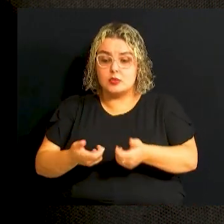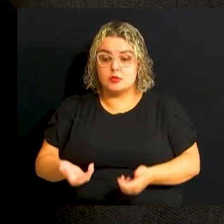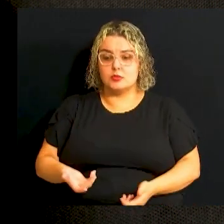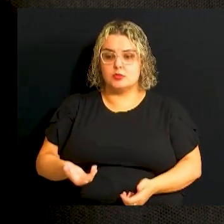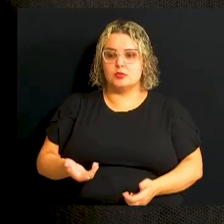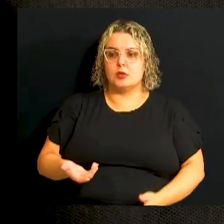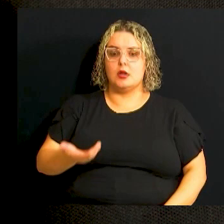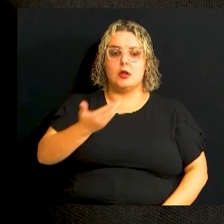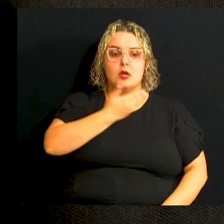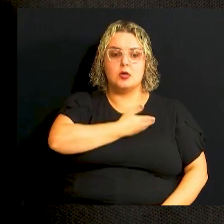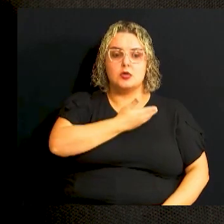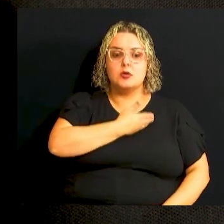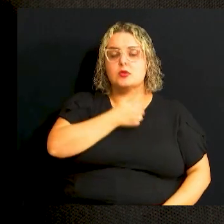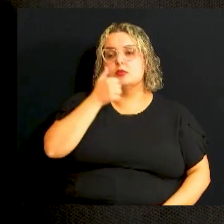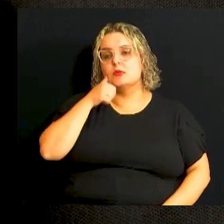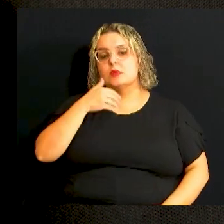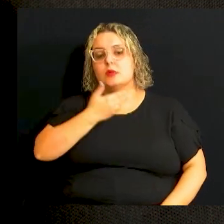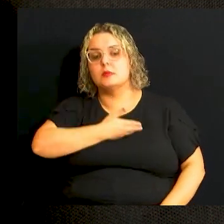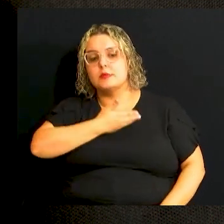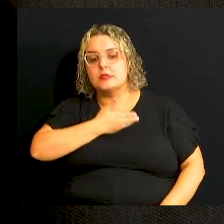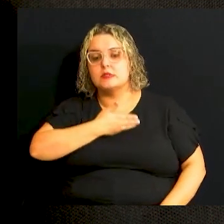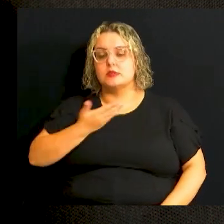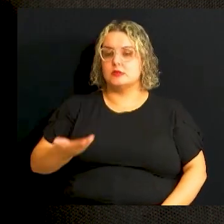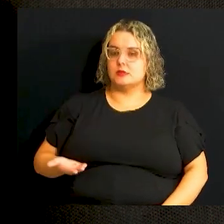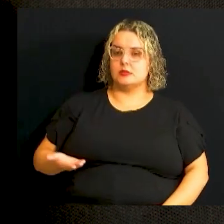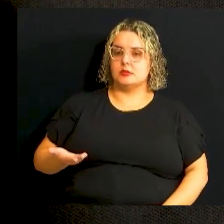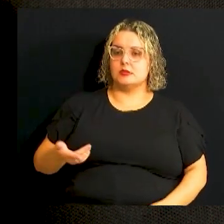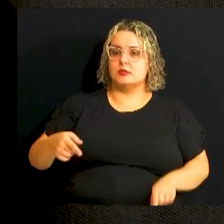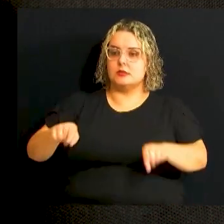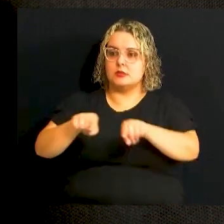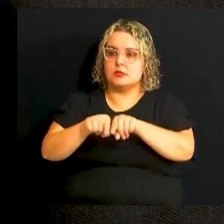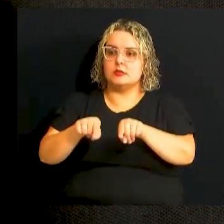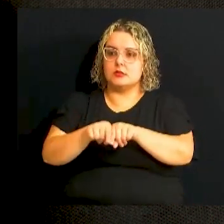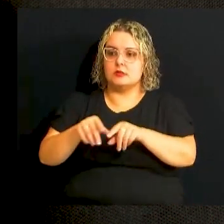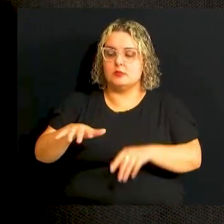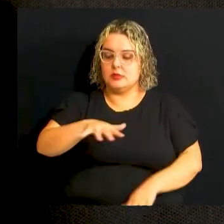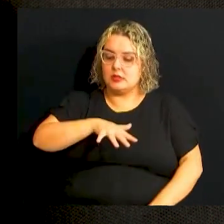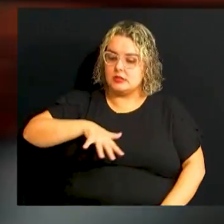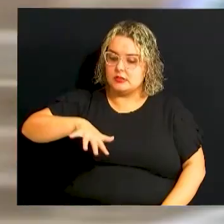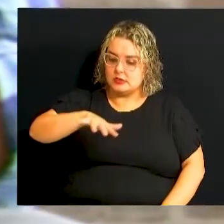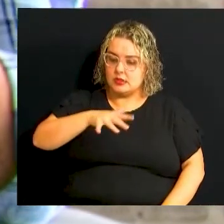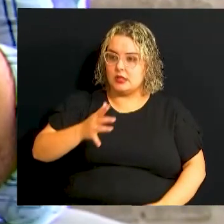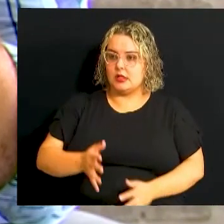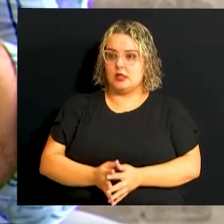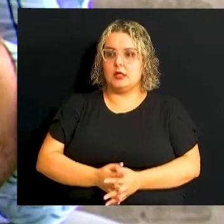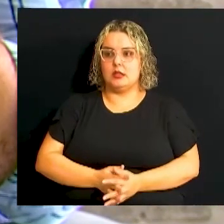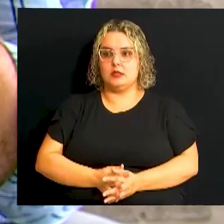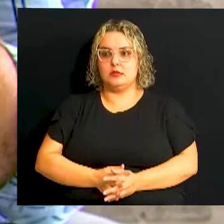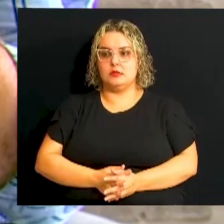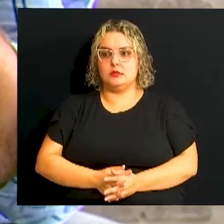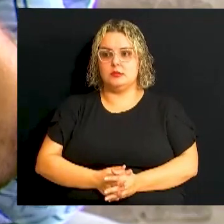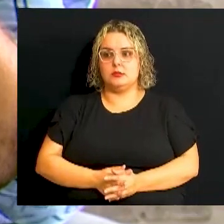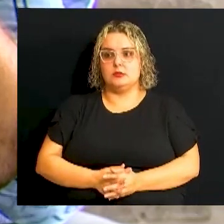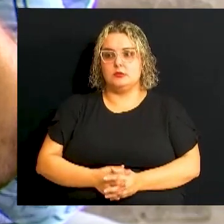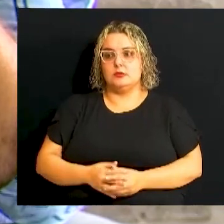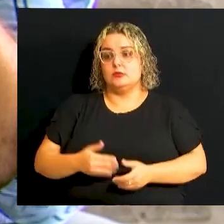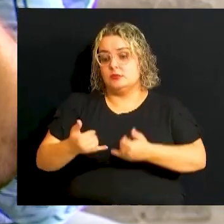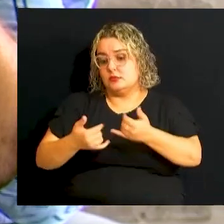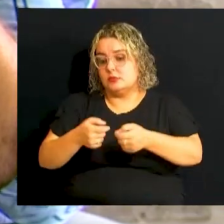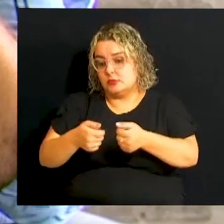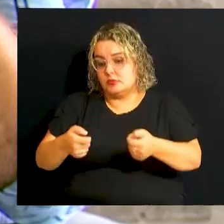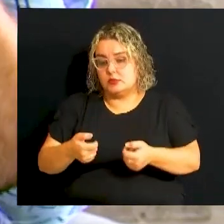Júnior, entre os amiguinhos, as amiguinhas, além de você estar nessa questão do